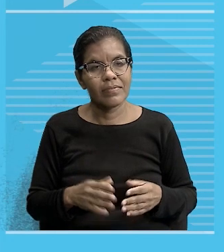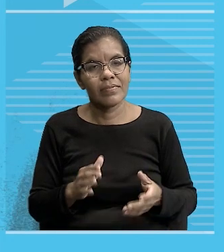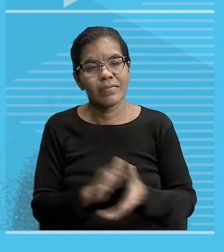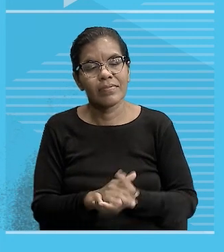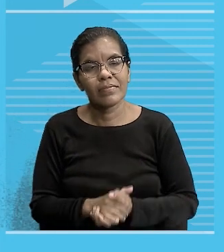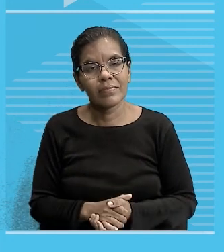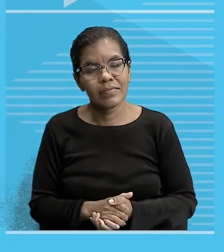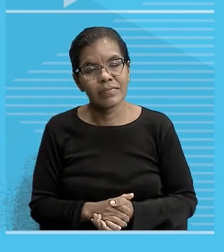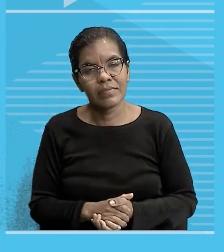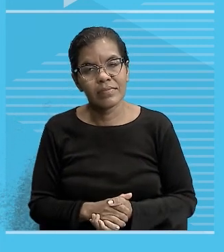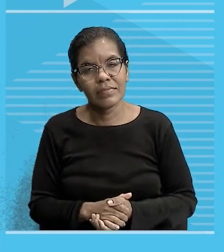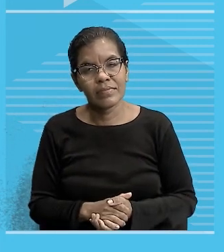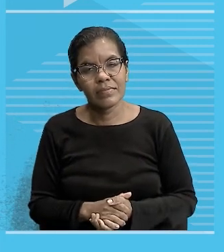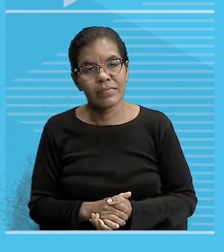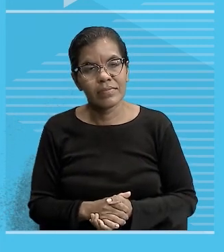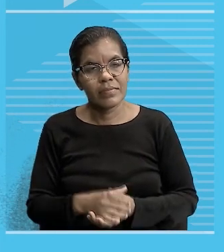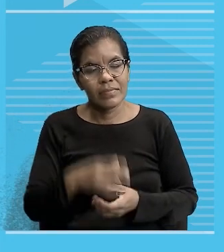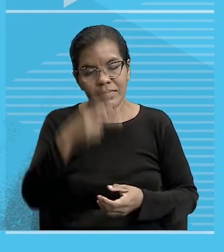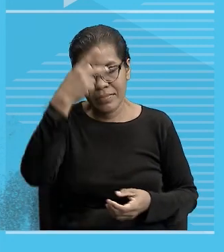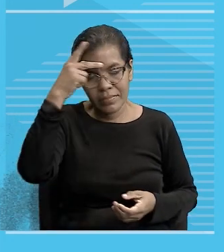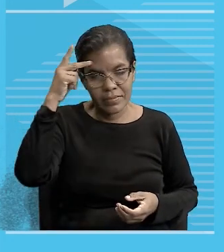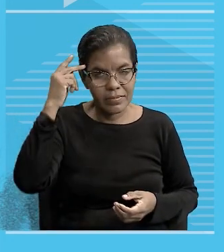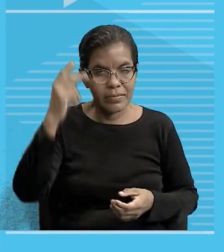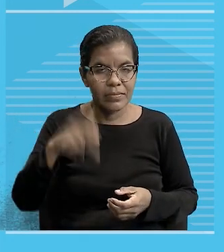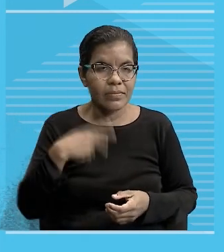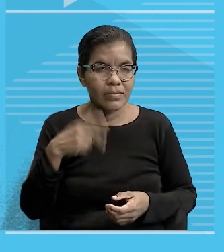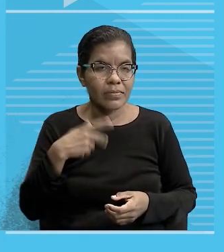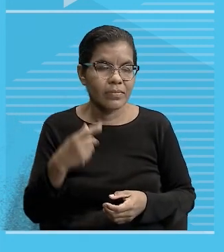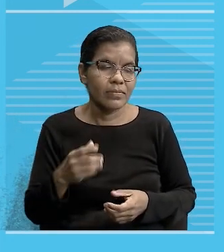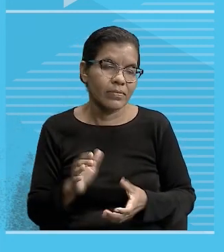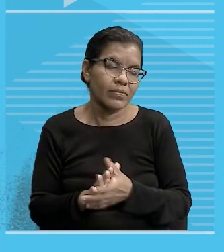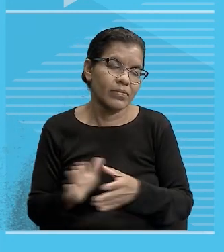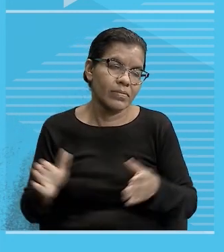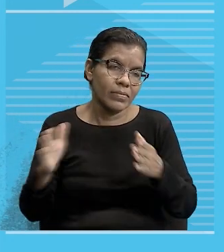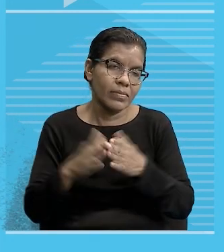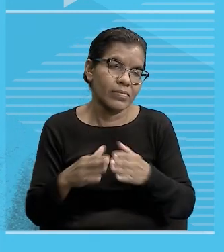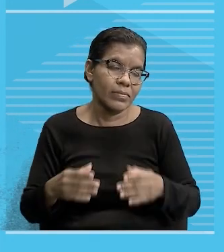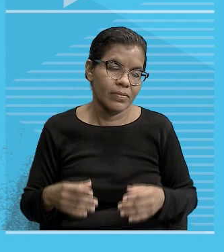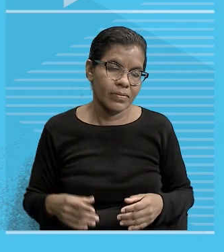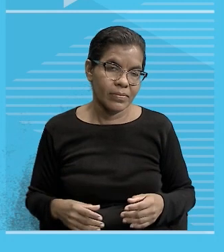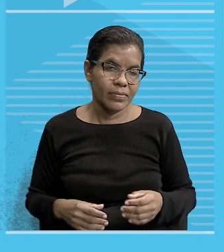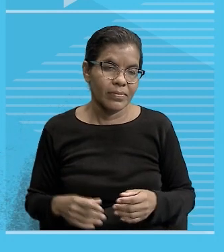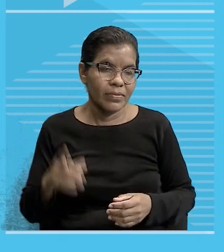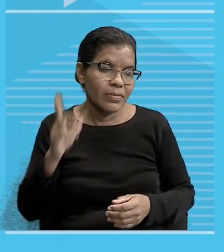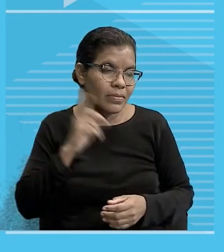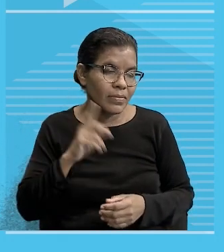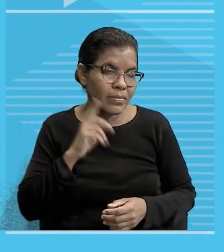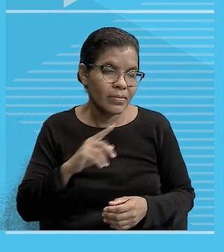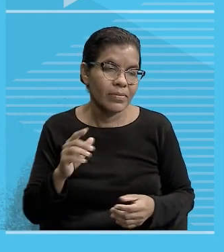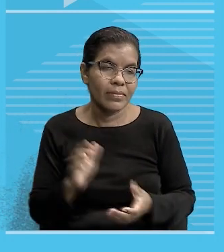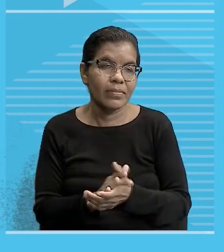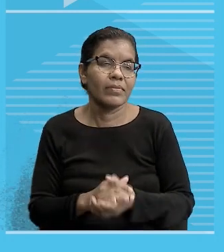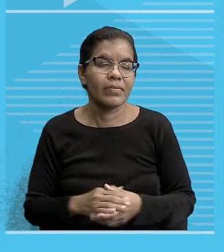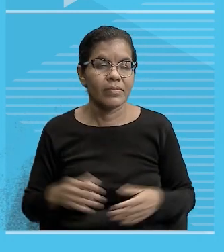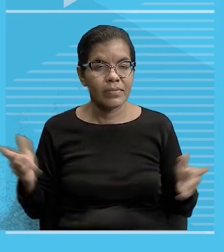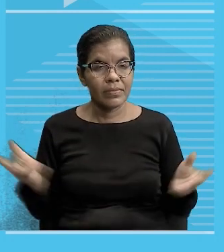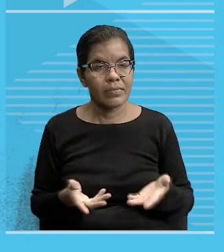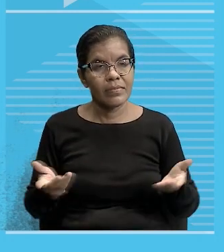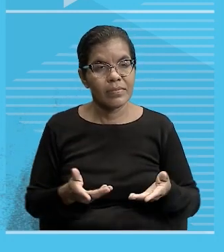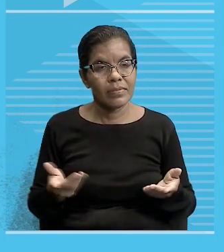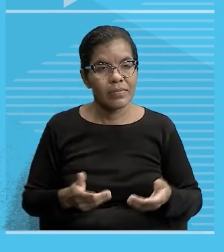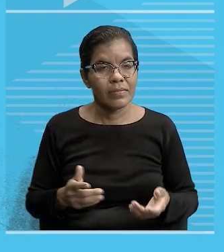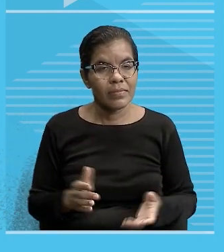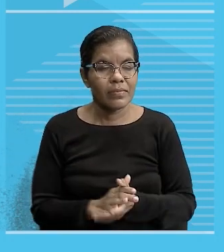casa aí as pessoas dizem assim nossa que casa linda se emociona atualmente Eu